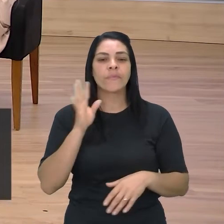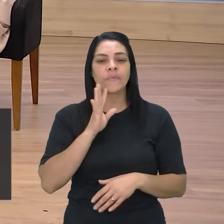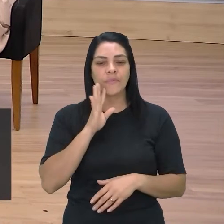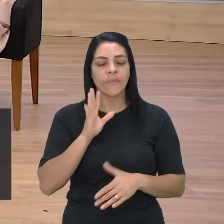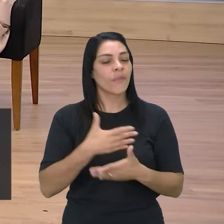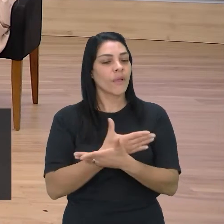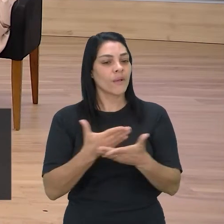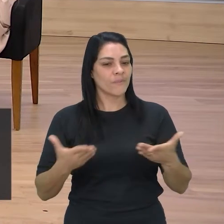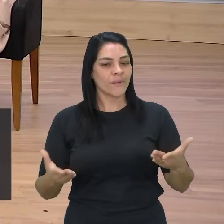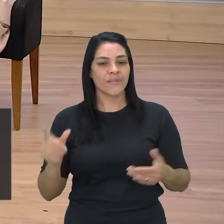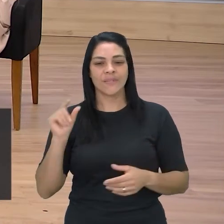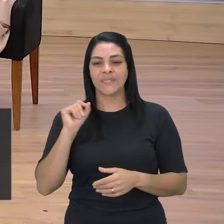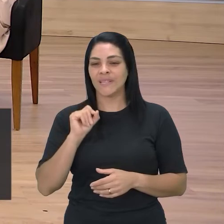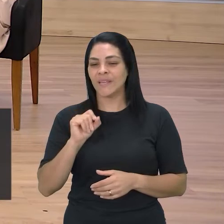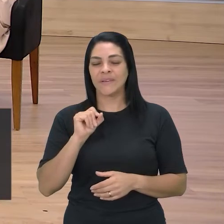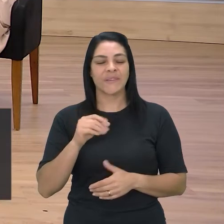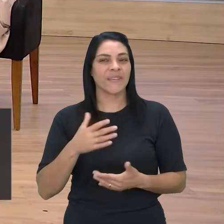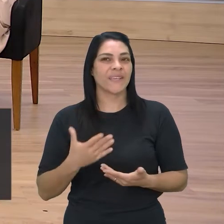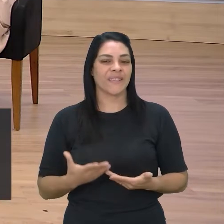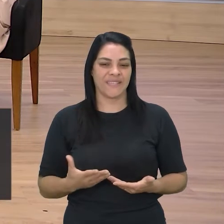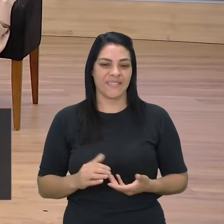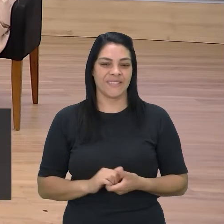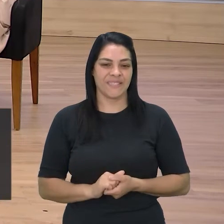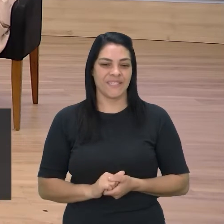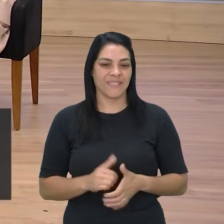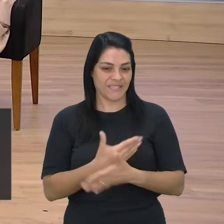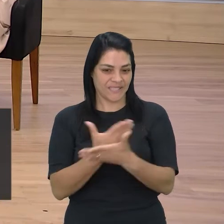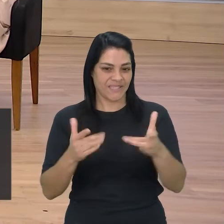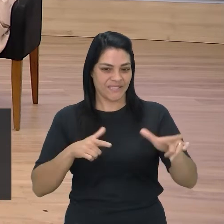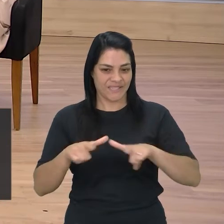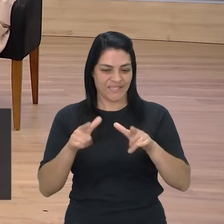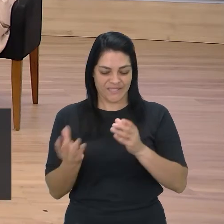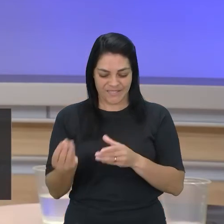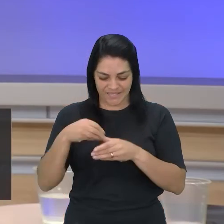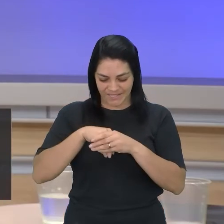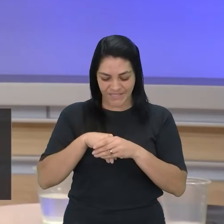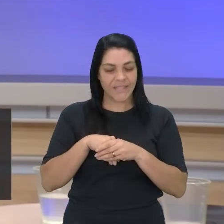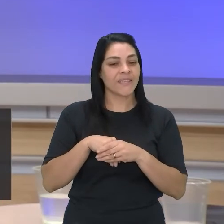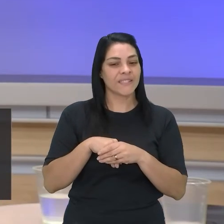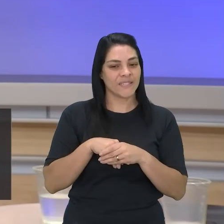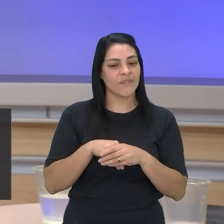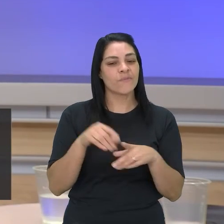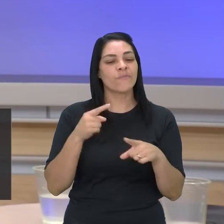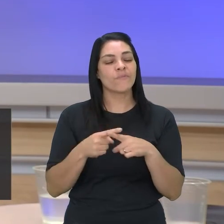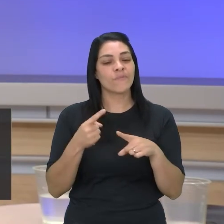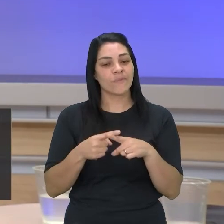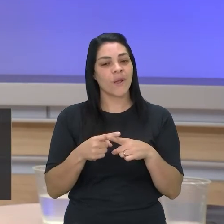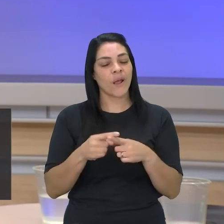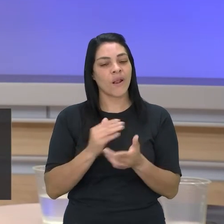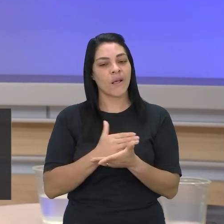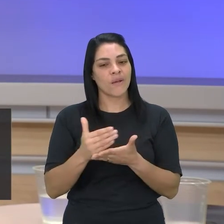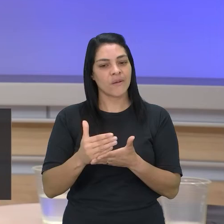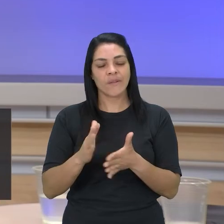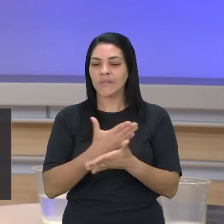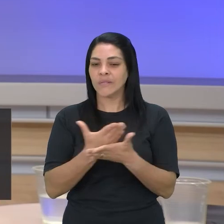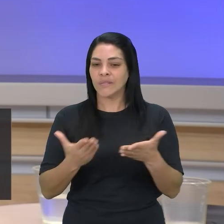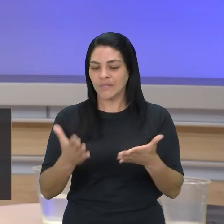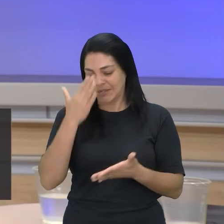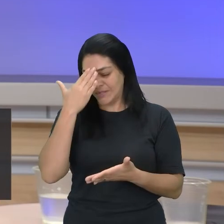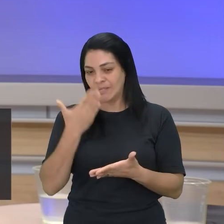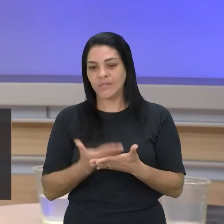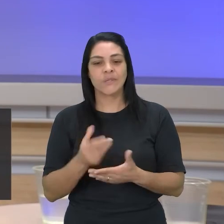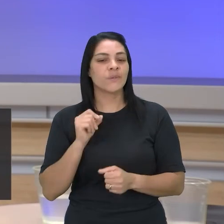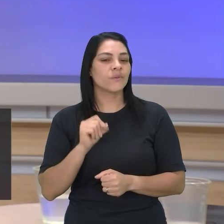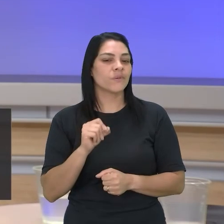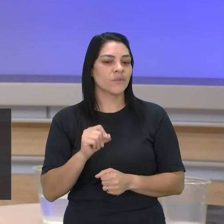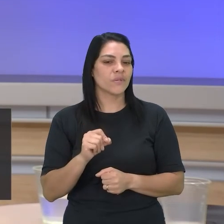Para a gente isso é uma questão que a gente trabalha bastante internamente, né? Porque a princípio também a gente acredita que